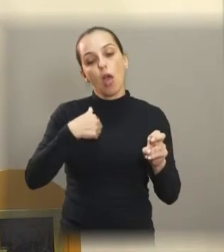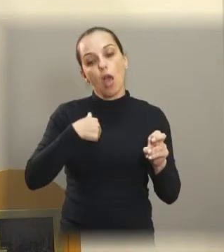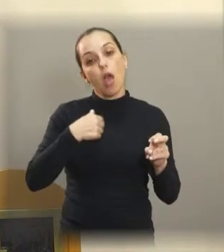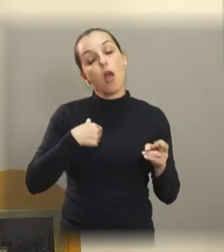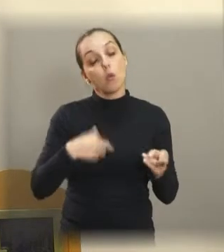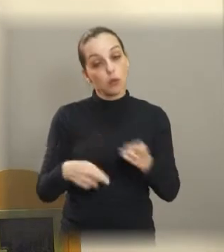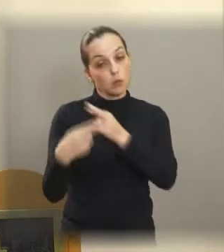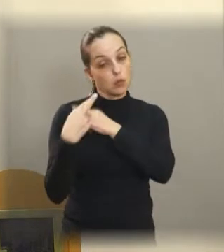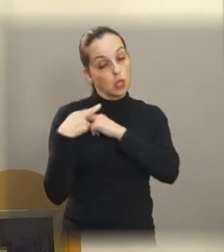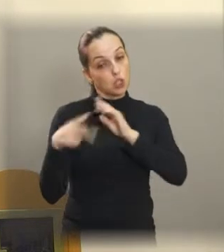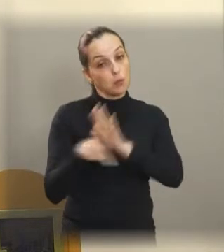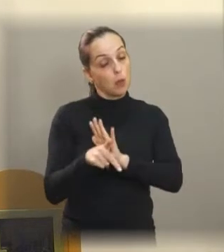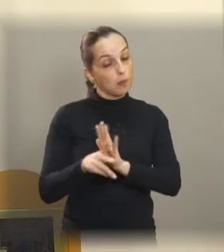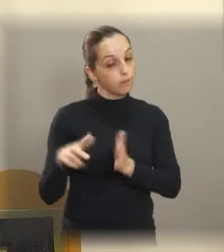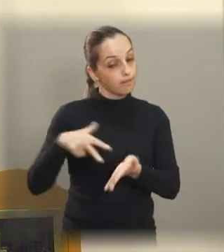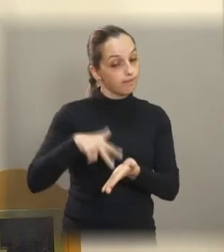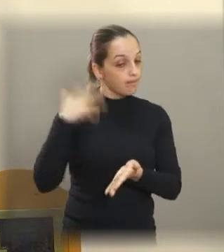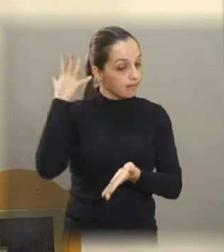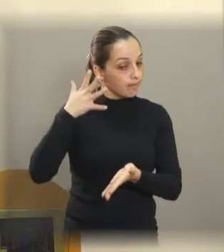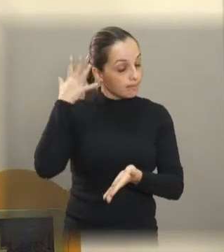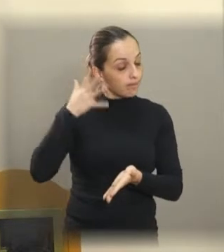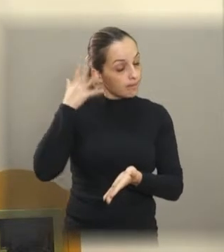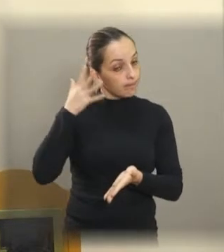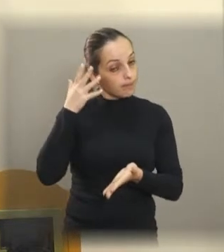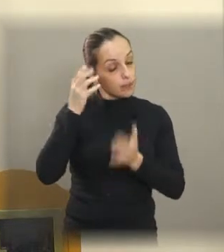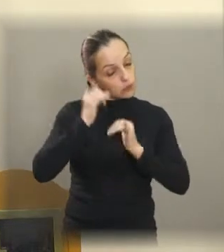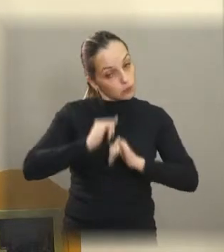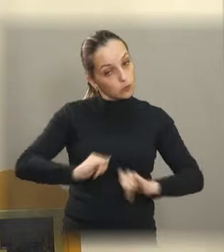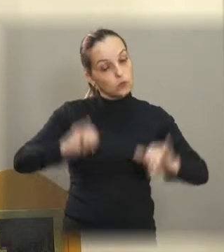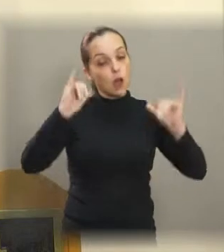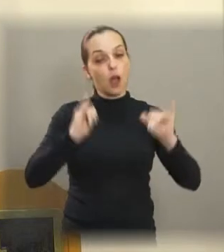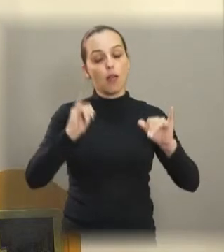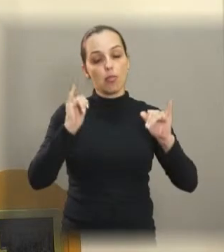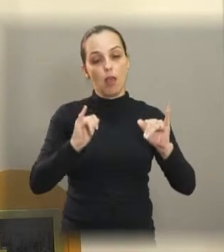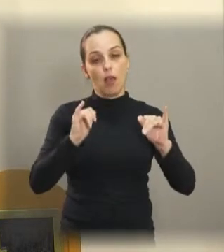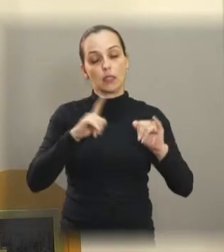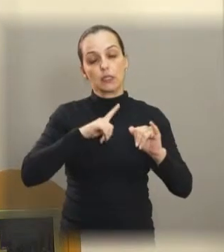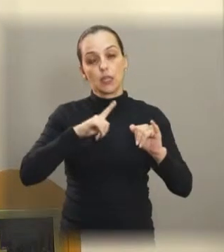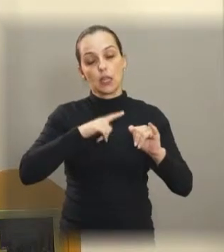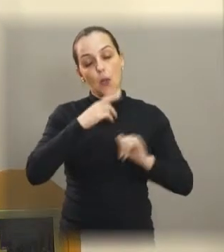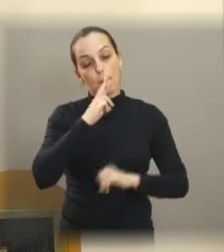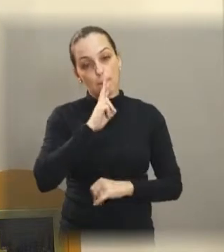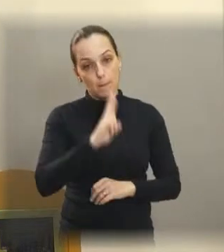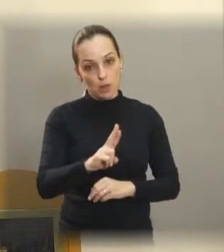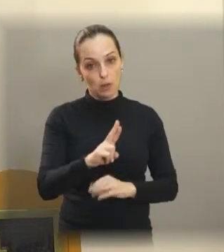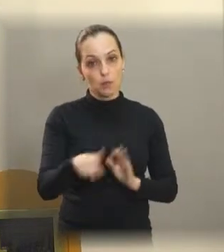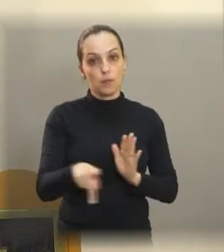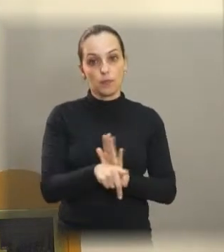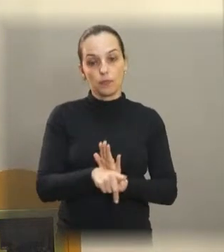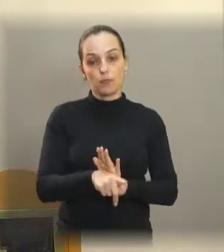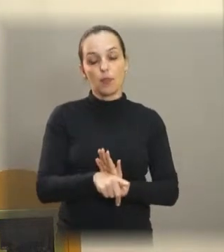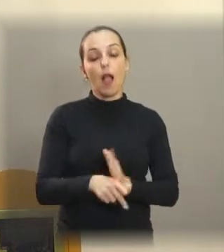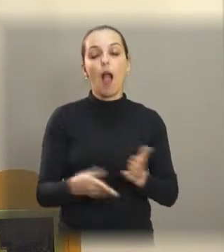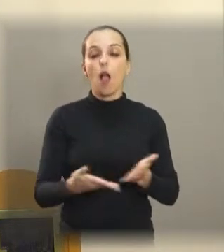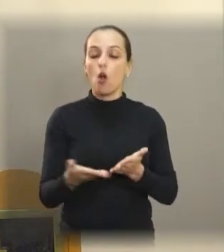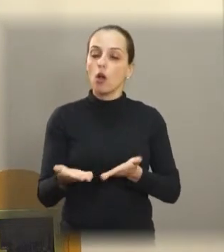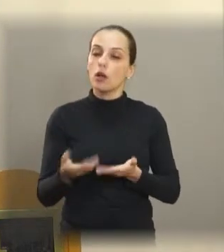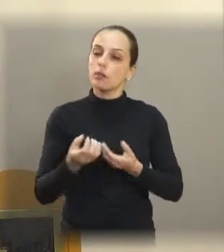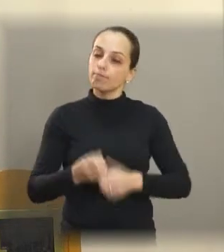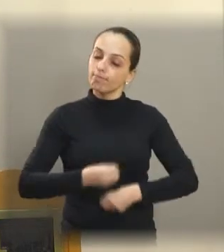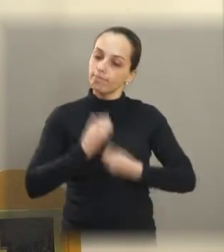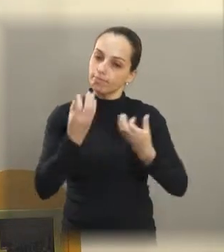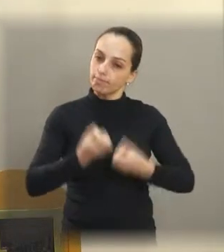fiquei de dialogar e ter aí uma resposta, estou aqui compartilhando